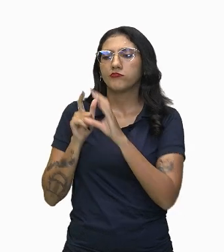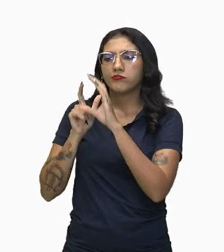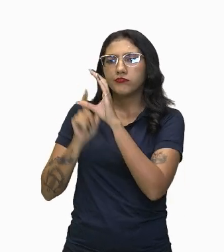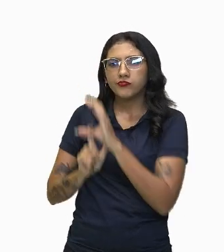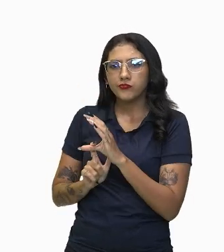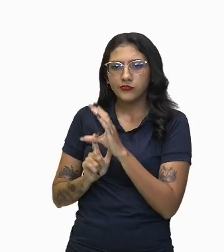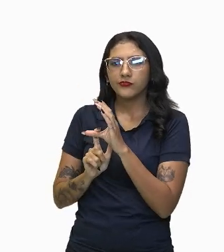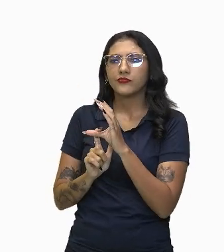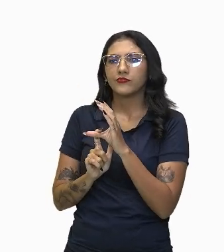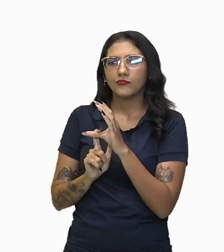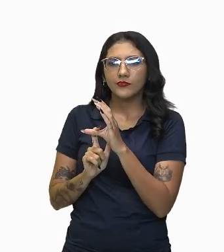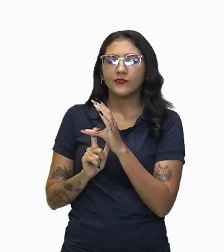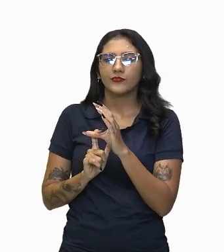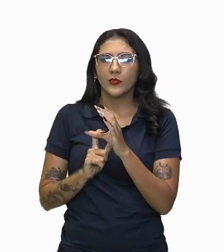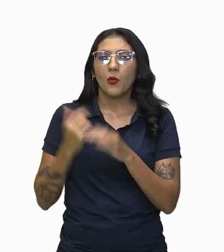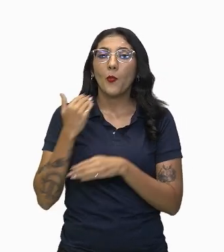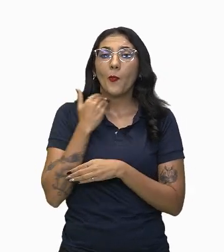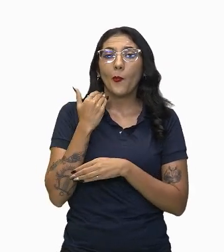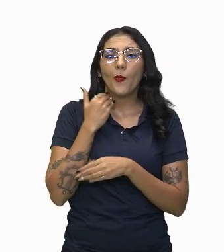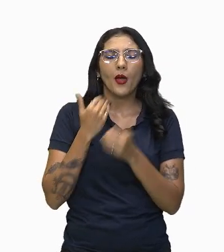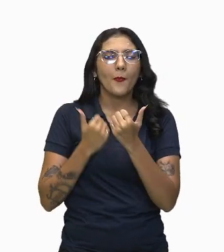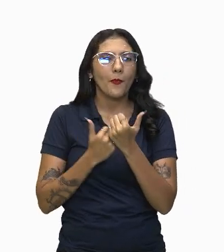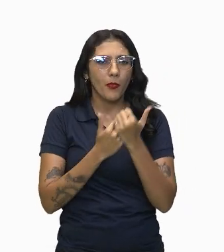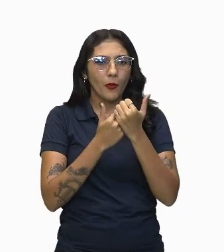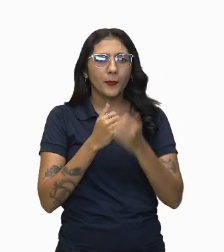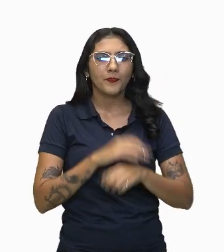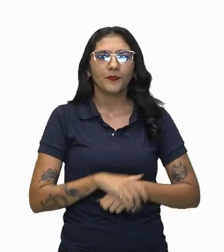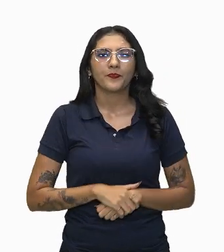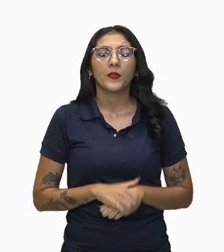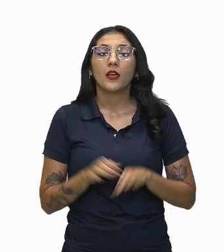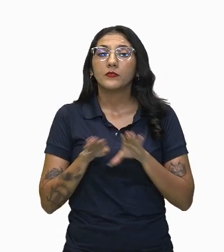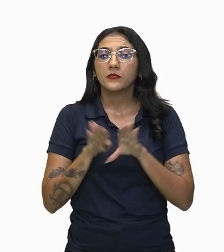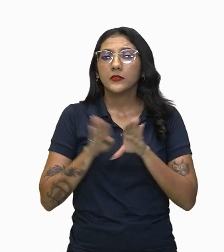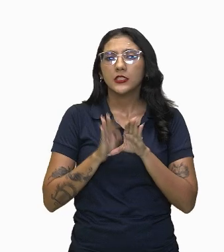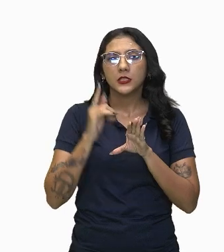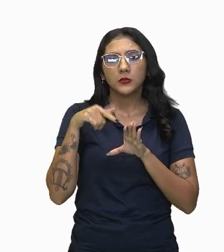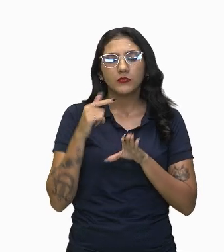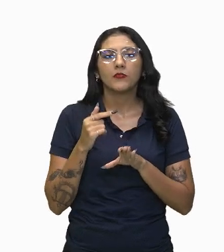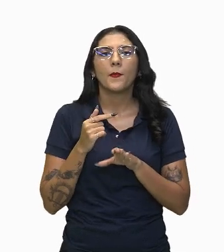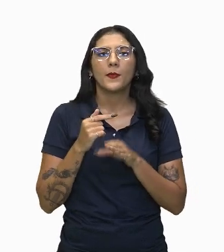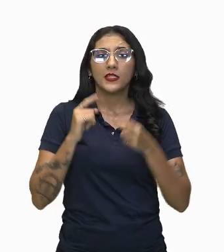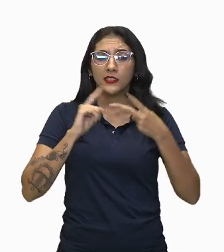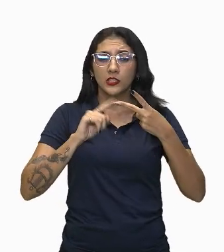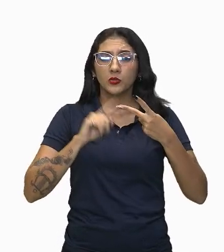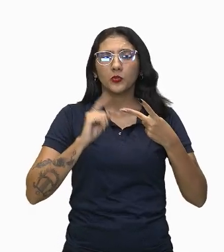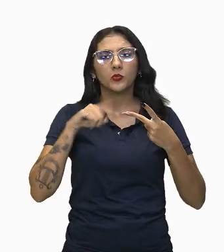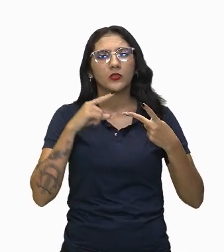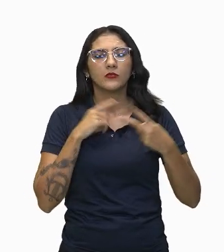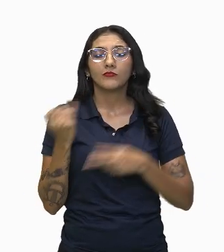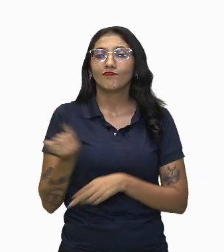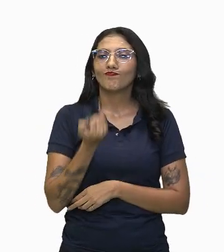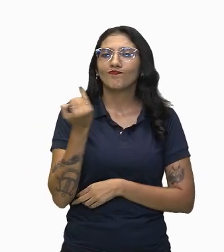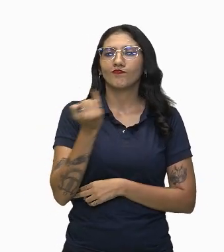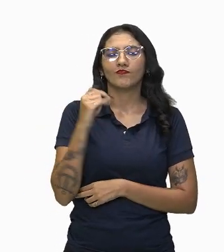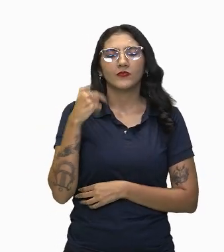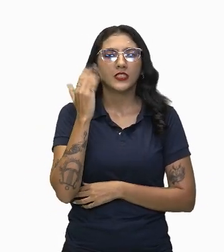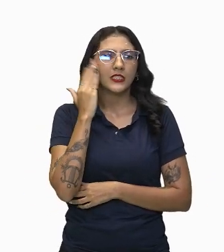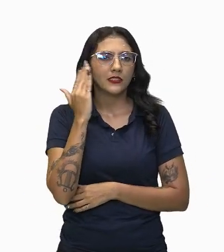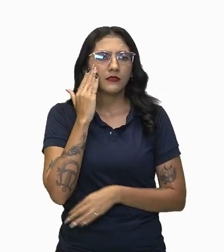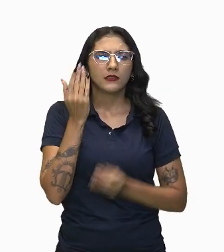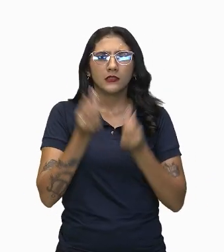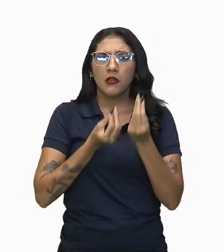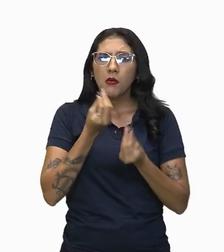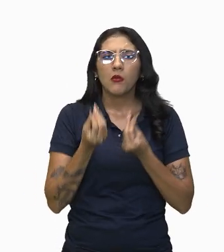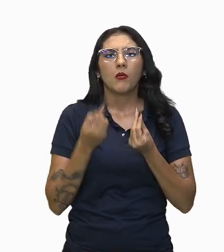Valores. E a questão da especulação financeira, ela é muito importante para a gente compreender o cenário caótico ali